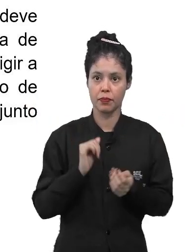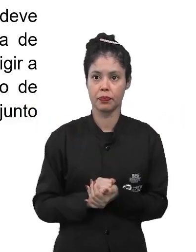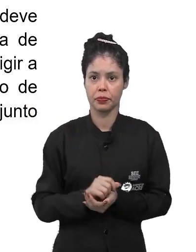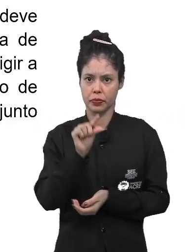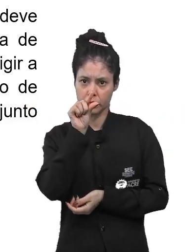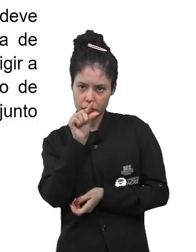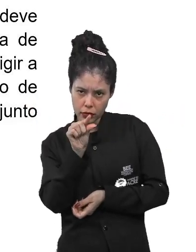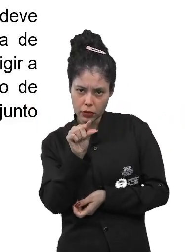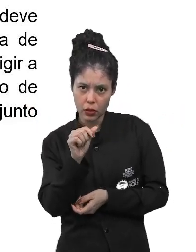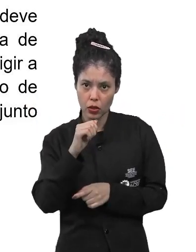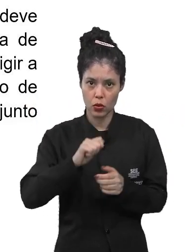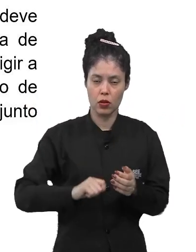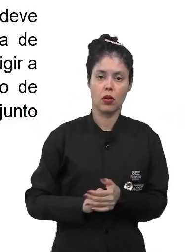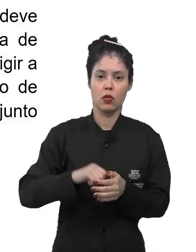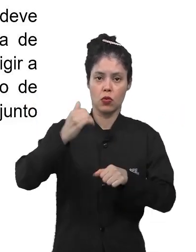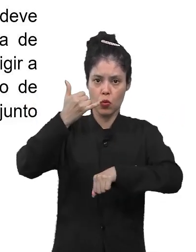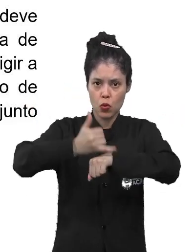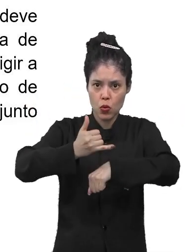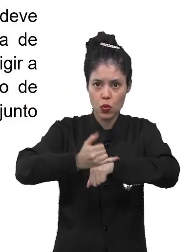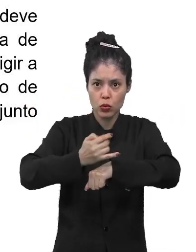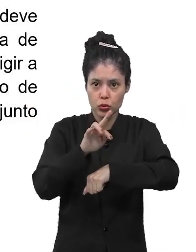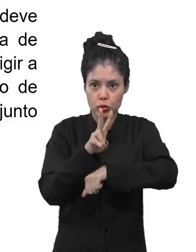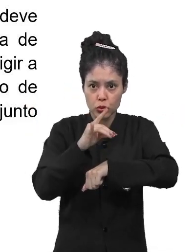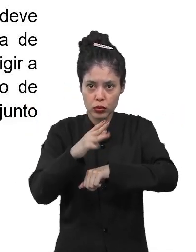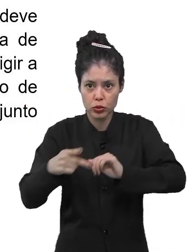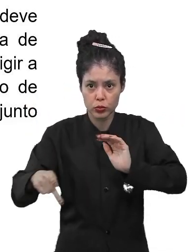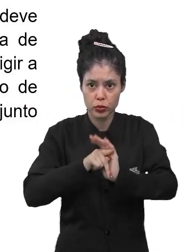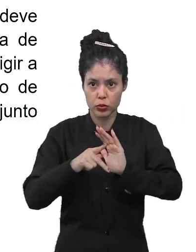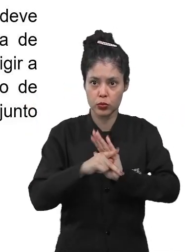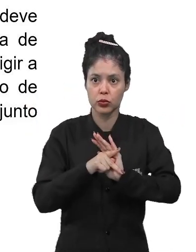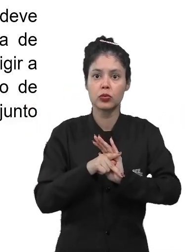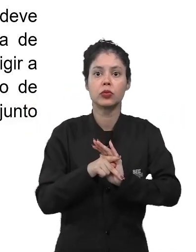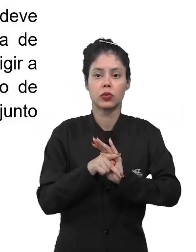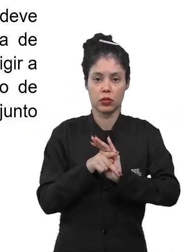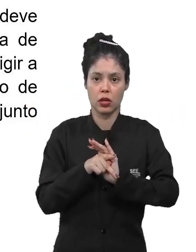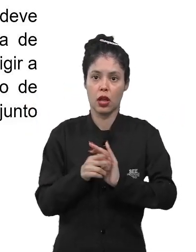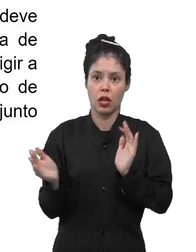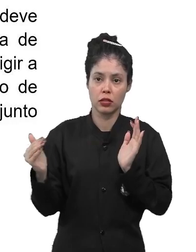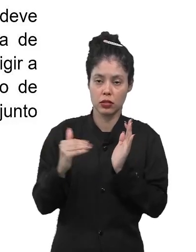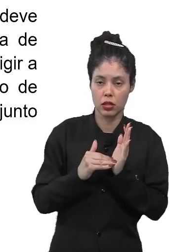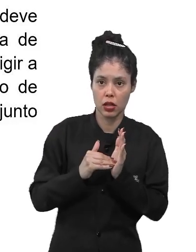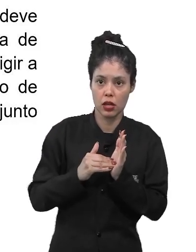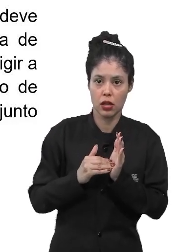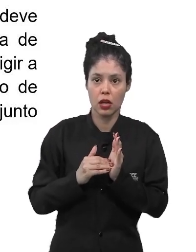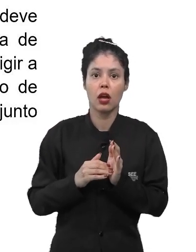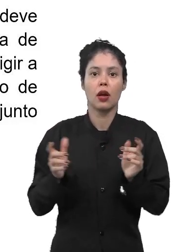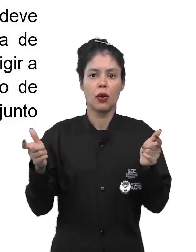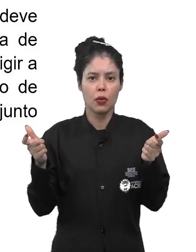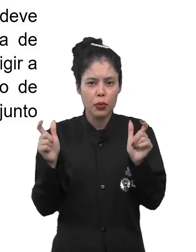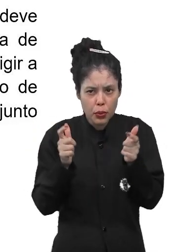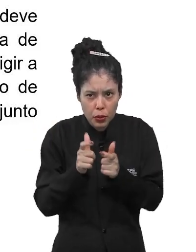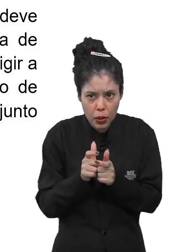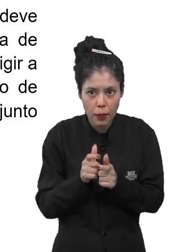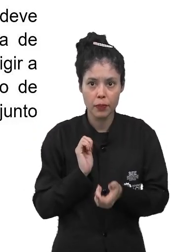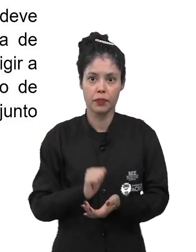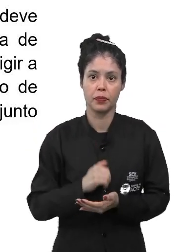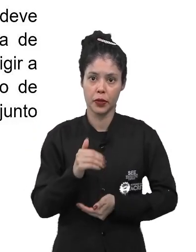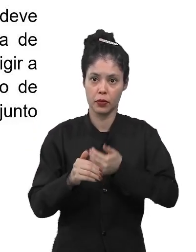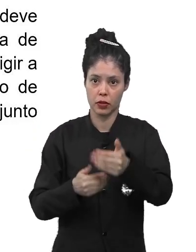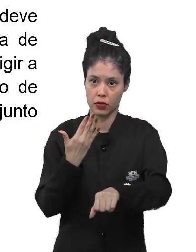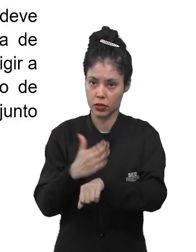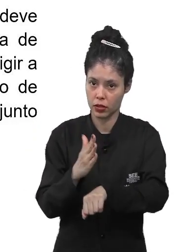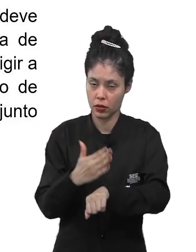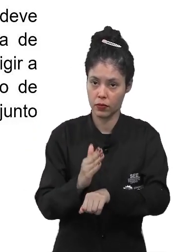pequenas peças de chumbo são fixadas em lugares específicos da roda até que a vibração diminua. Durante o